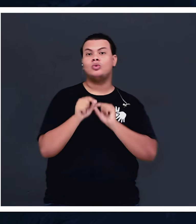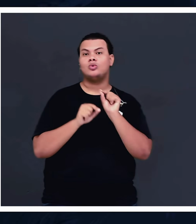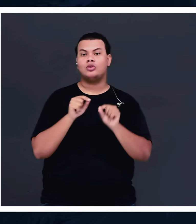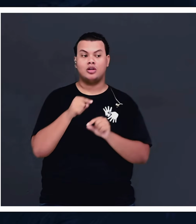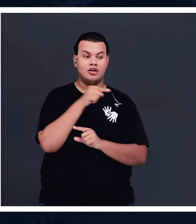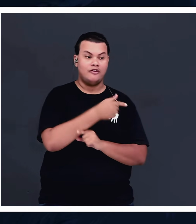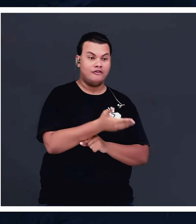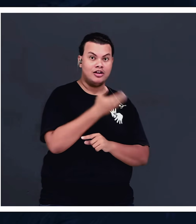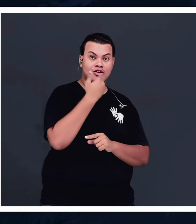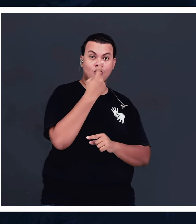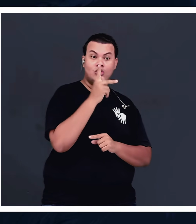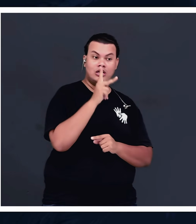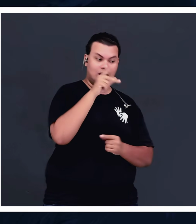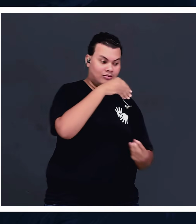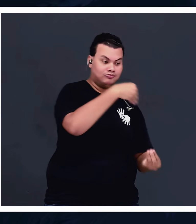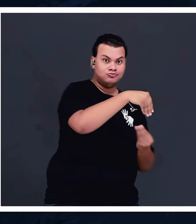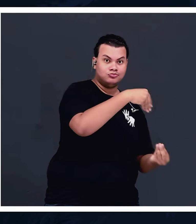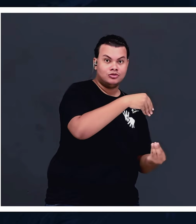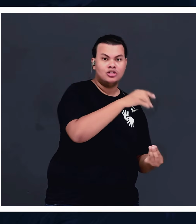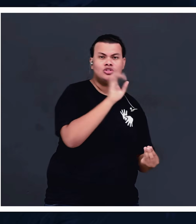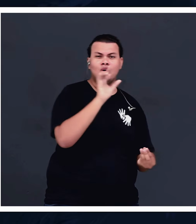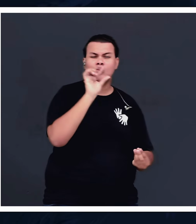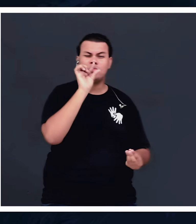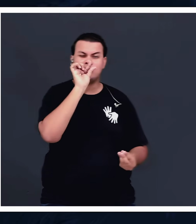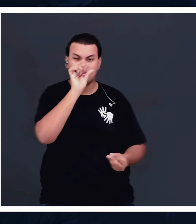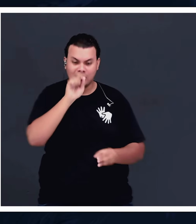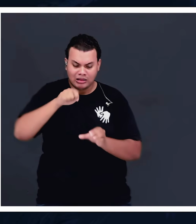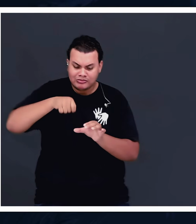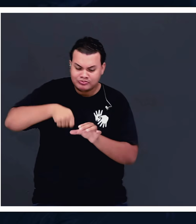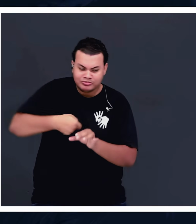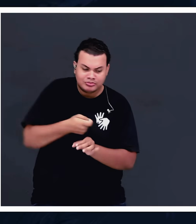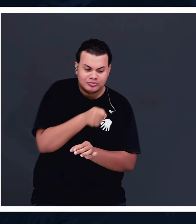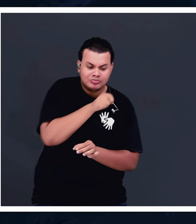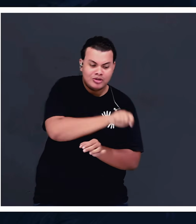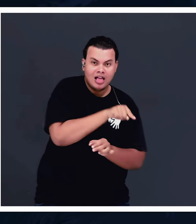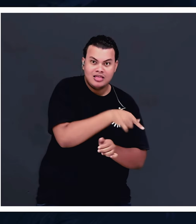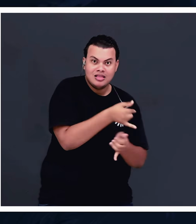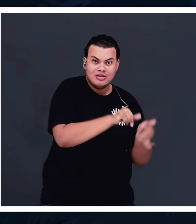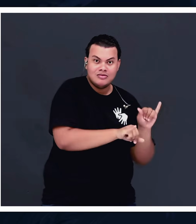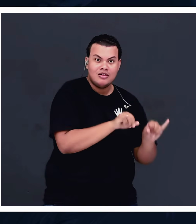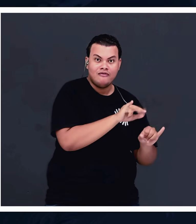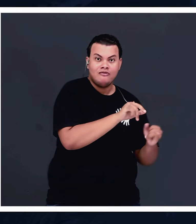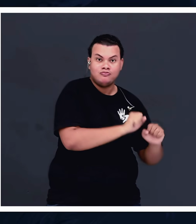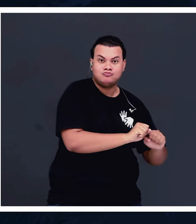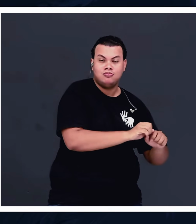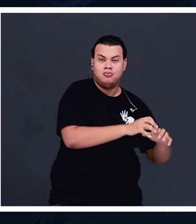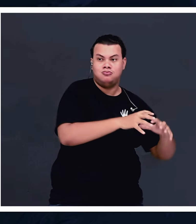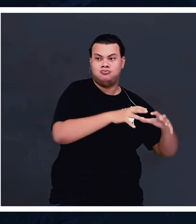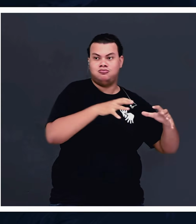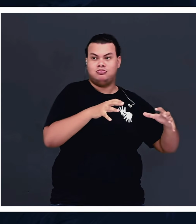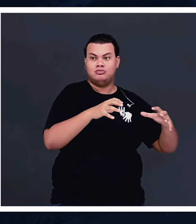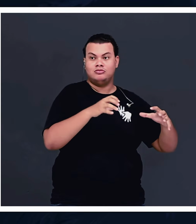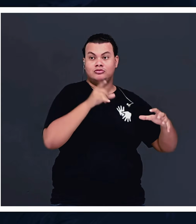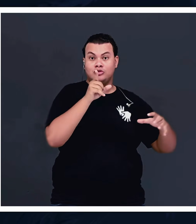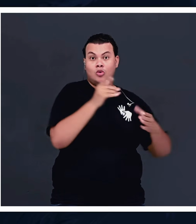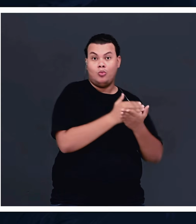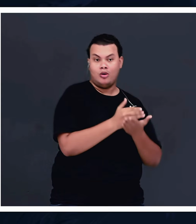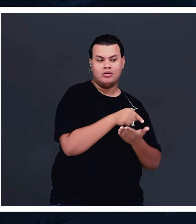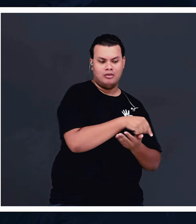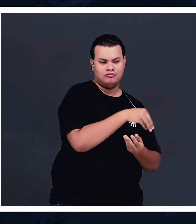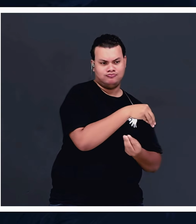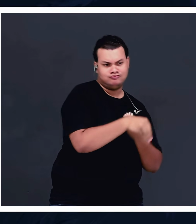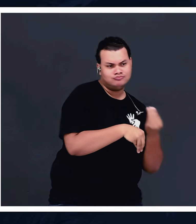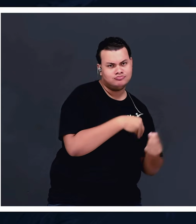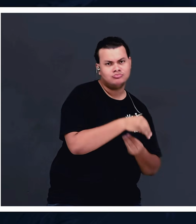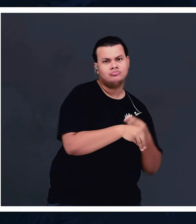quilo de farinha e uma colherzinha ali de fermento. E quando você faz aquele, né,